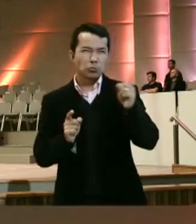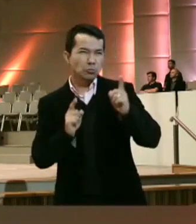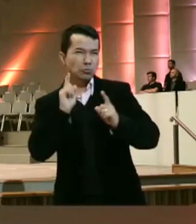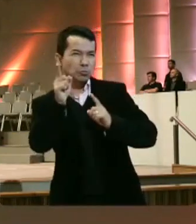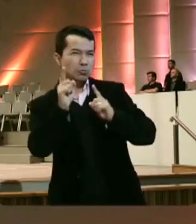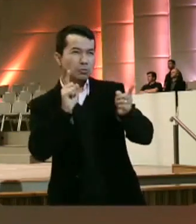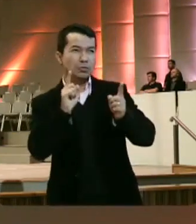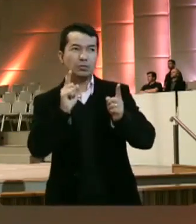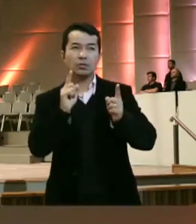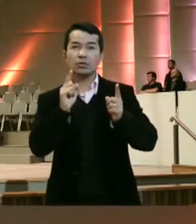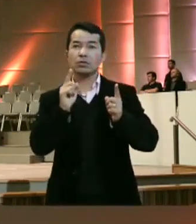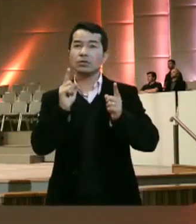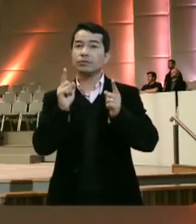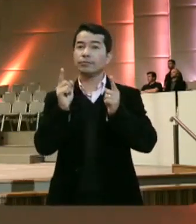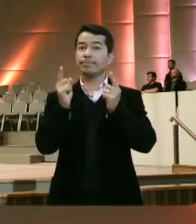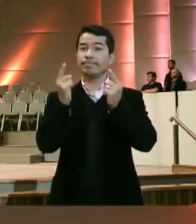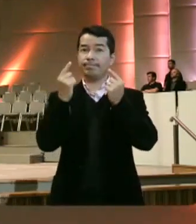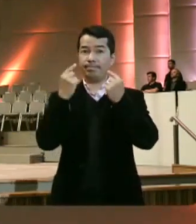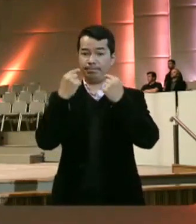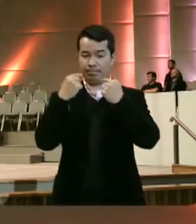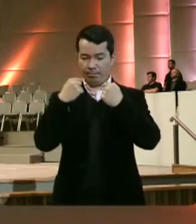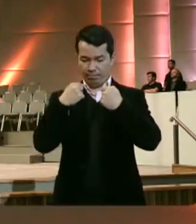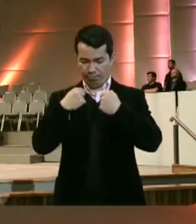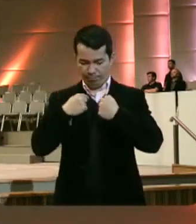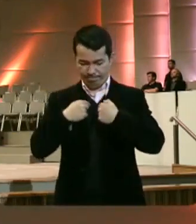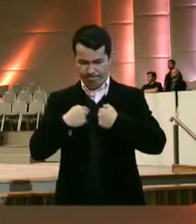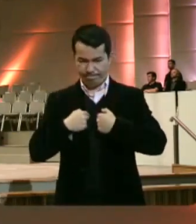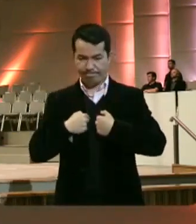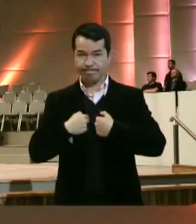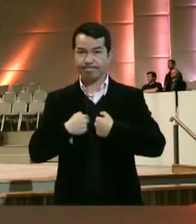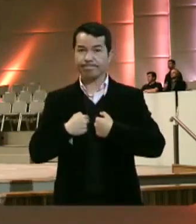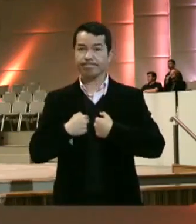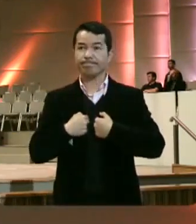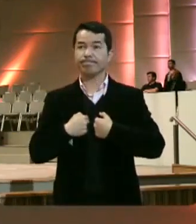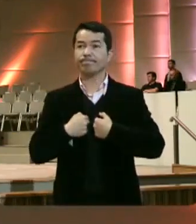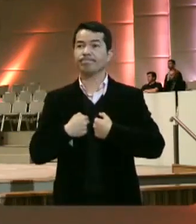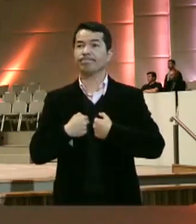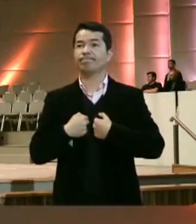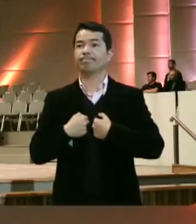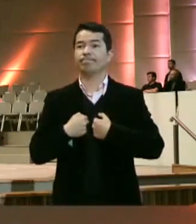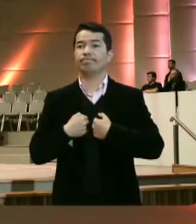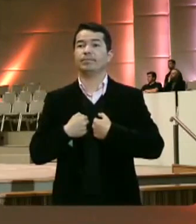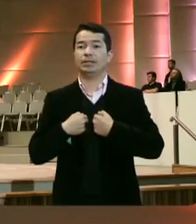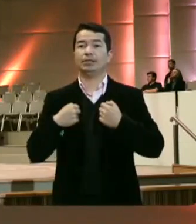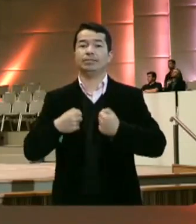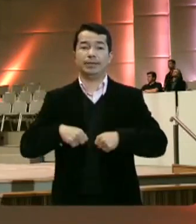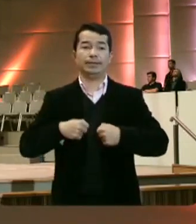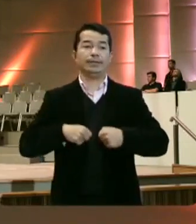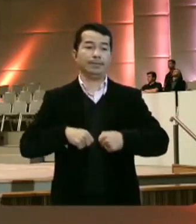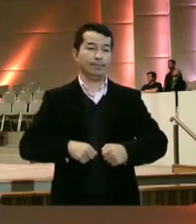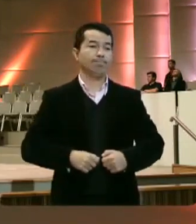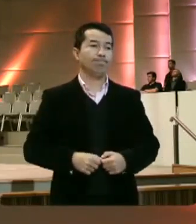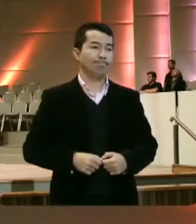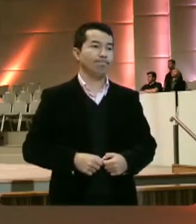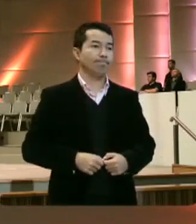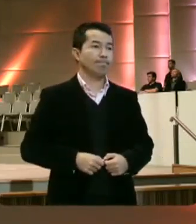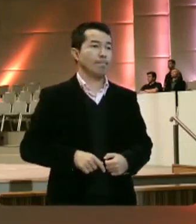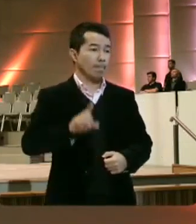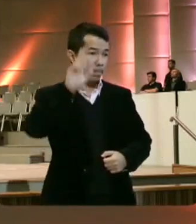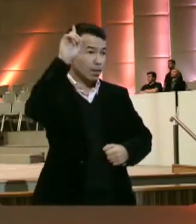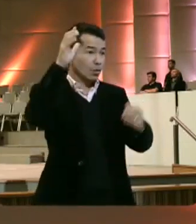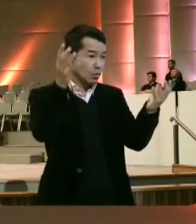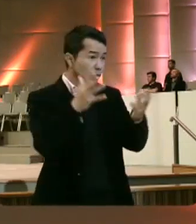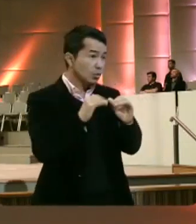gente não olha para dentro, e o Senhor está dizendo: olha para dentro e deixa eu tratar a tua